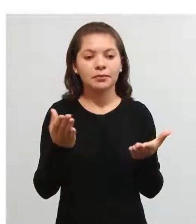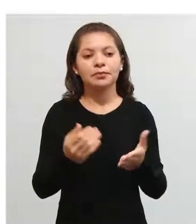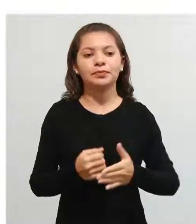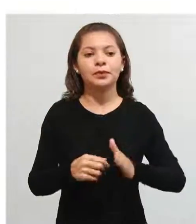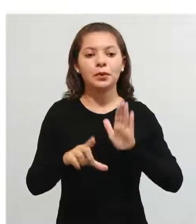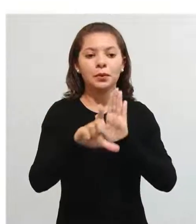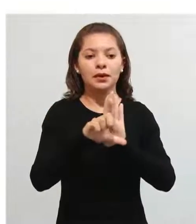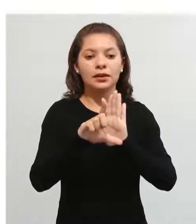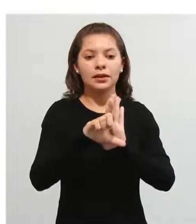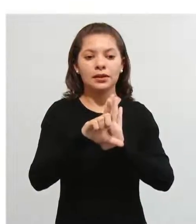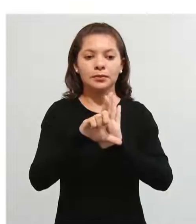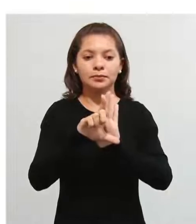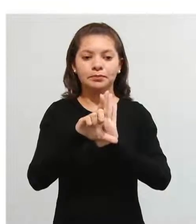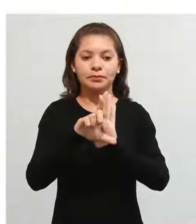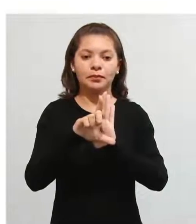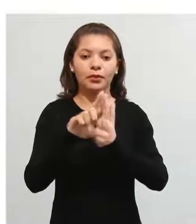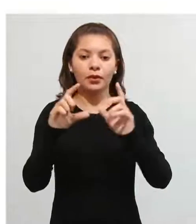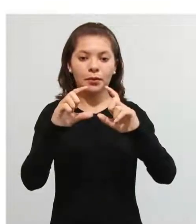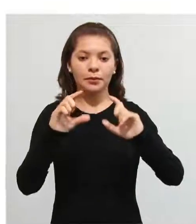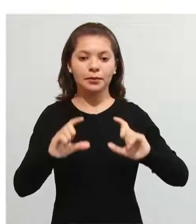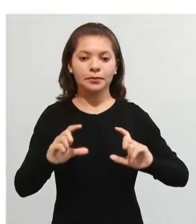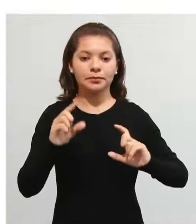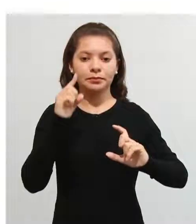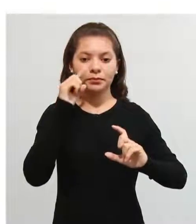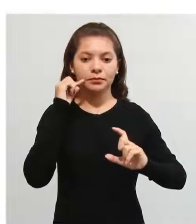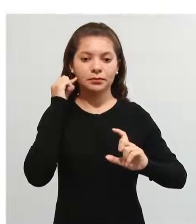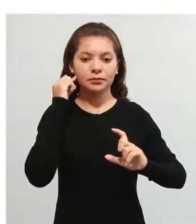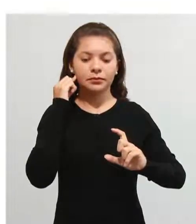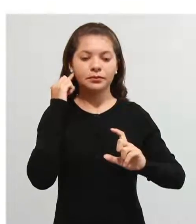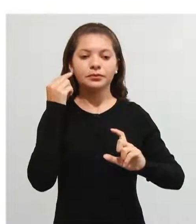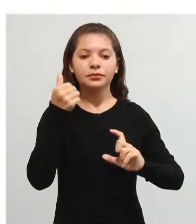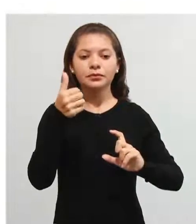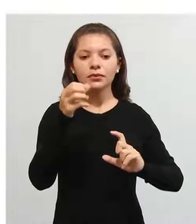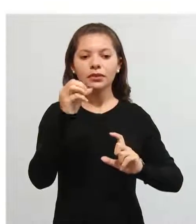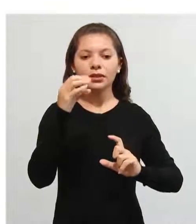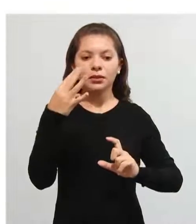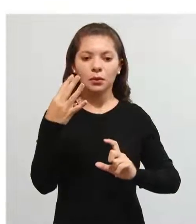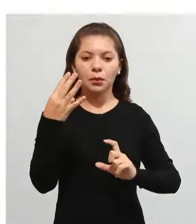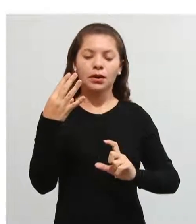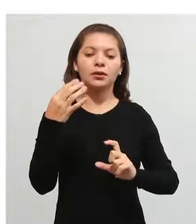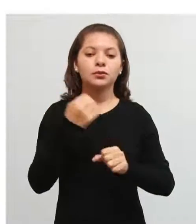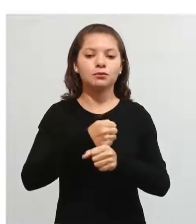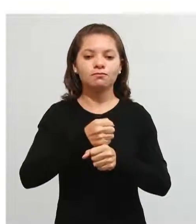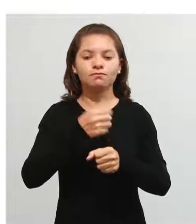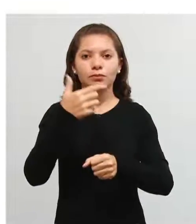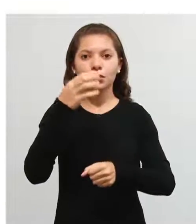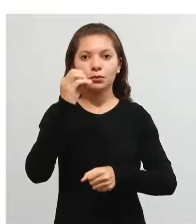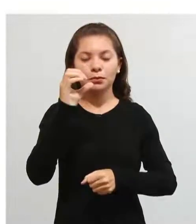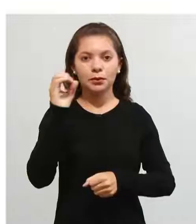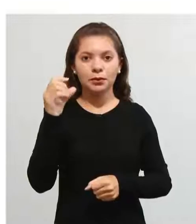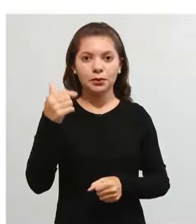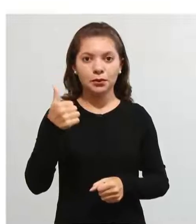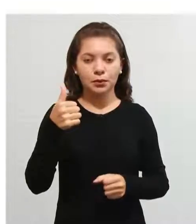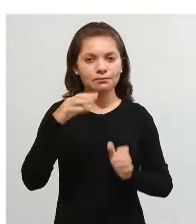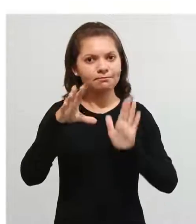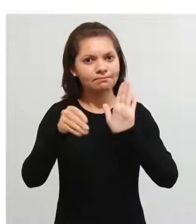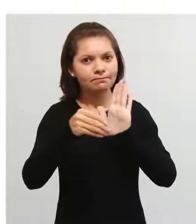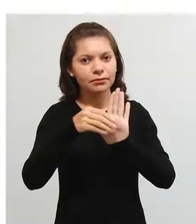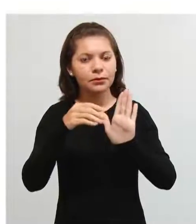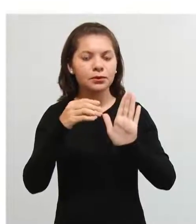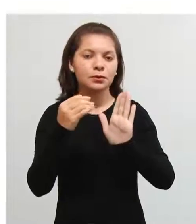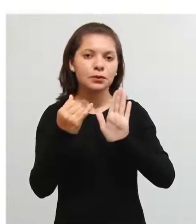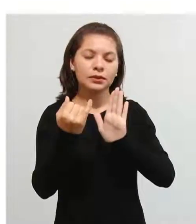Lei Complementar 104, lá de 2001, houve um acréscimo do inciso 11, lá no